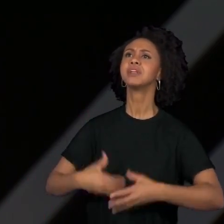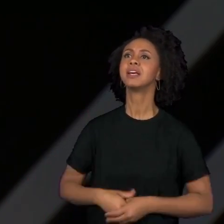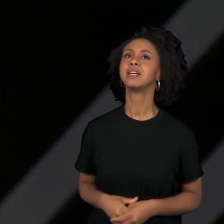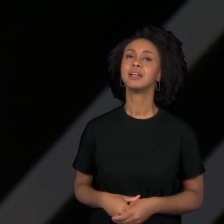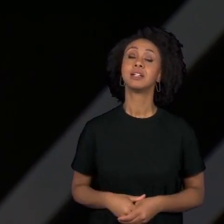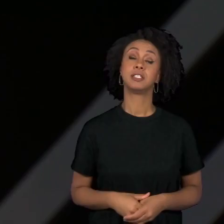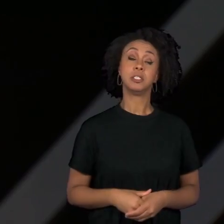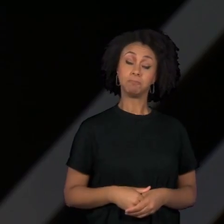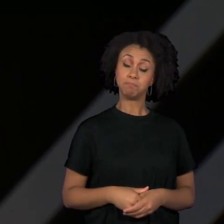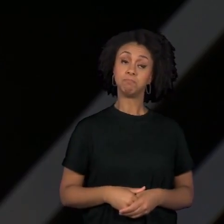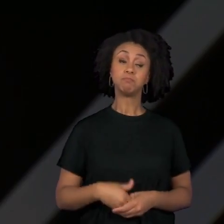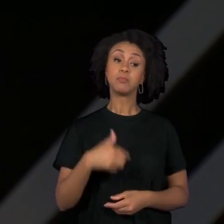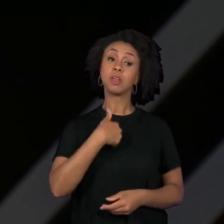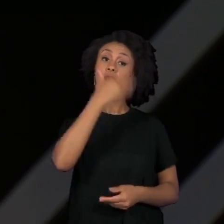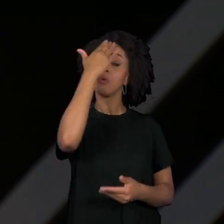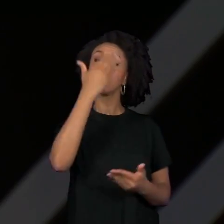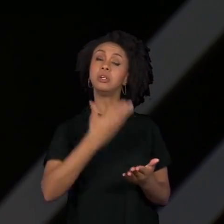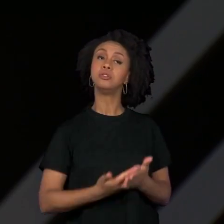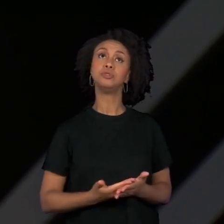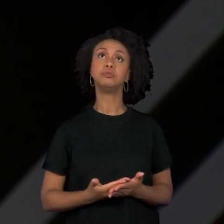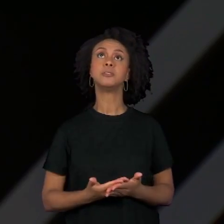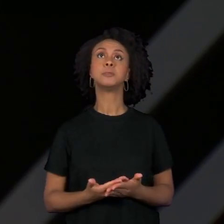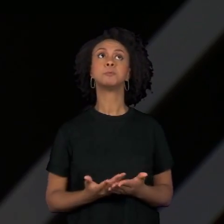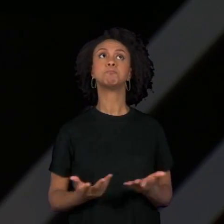Eu acredito que é o fato